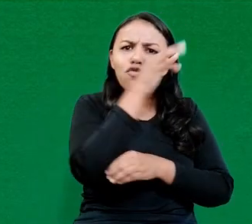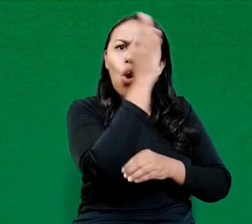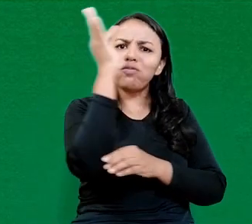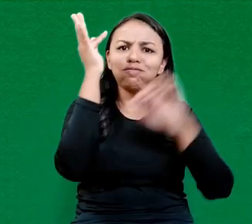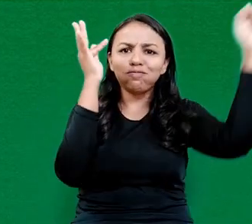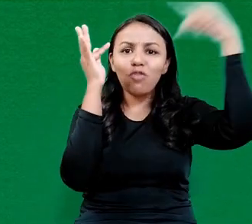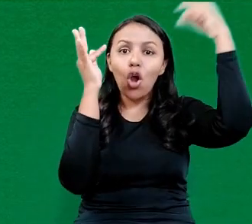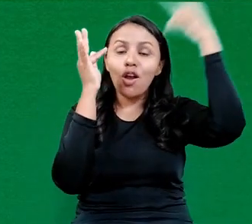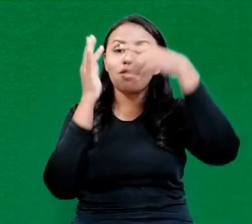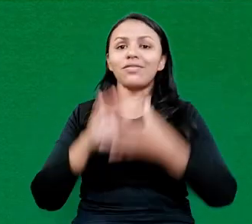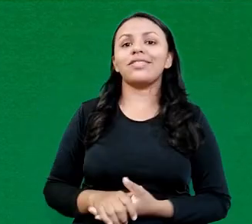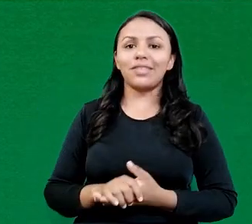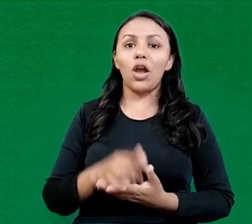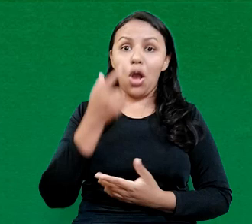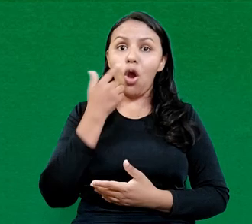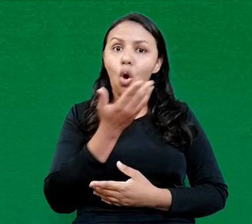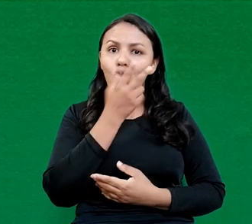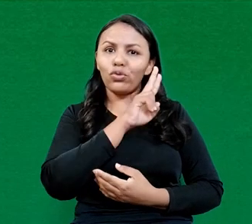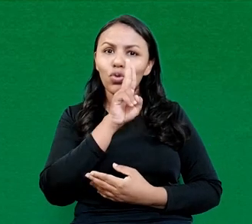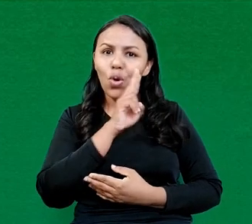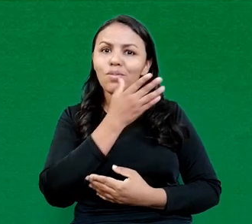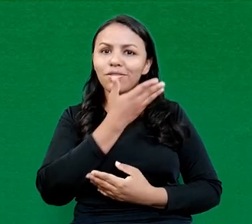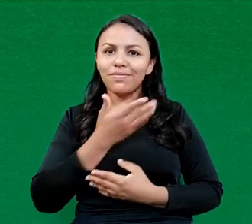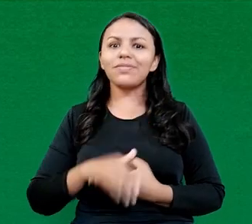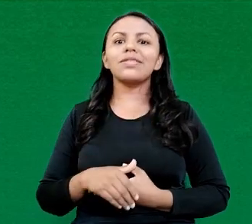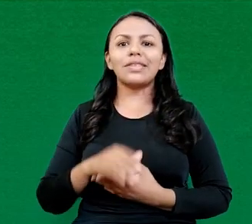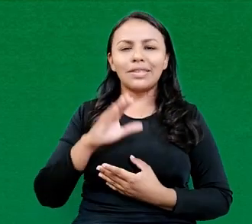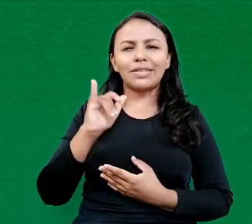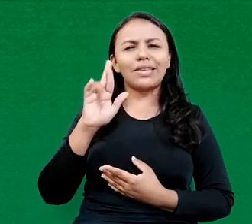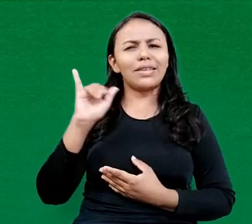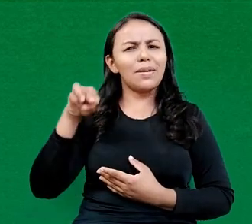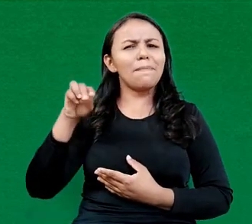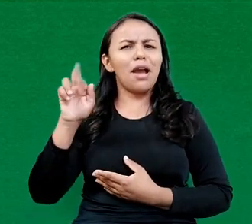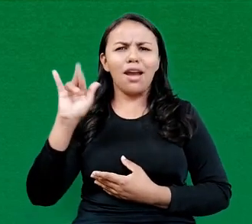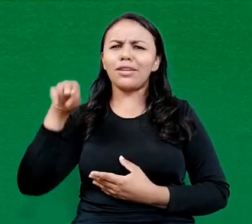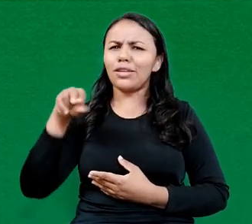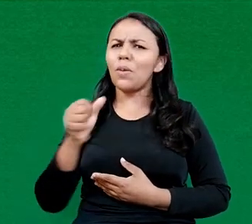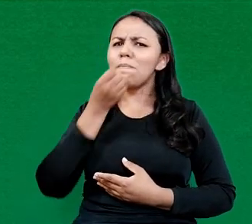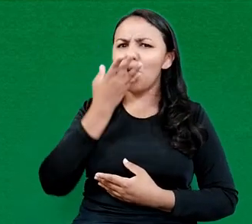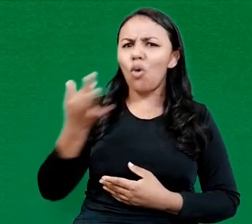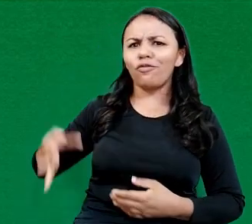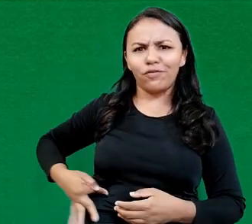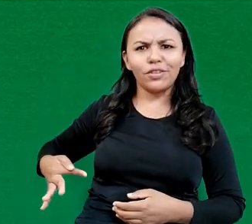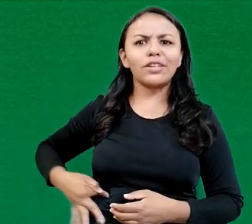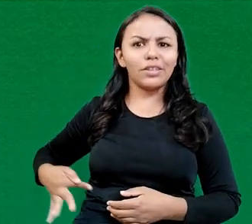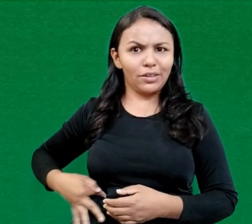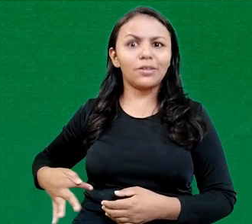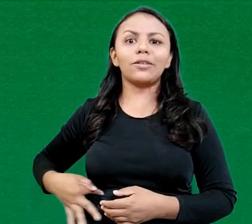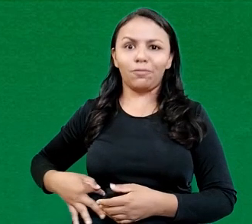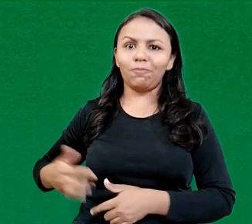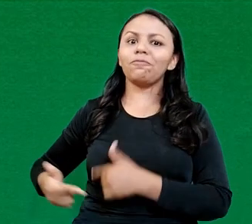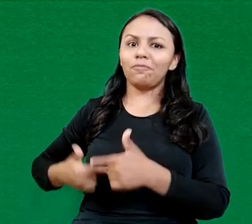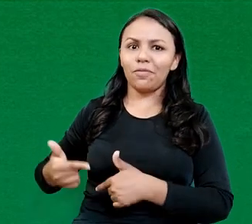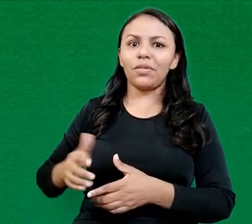uva, aqui a silimarina é um composto bioativo excelente para a função hepática, para funcionamento do